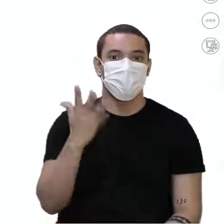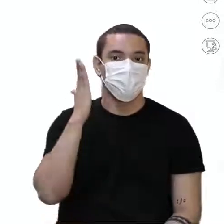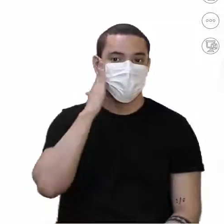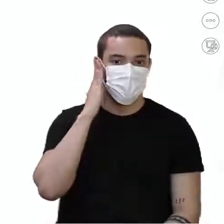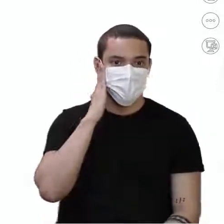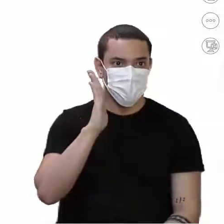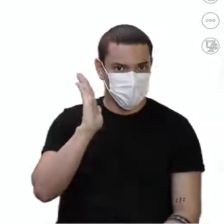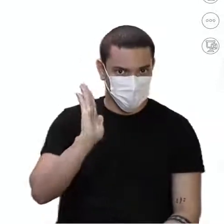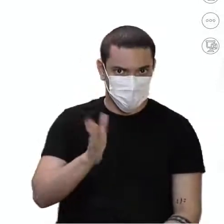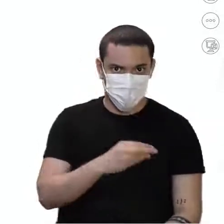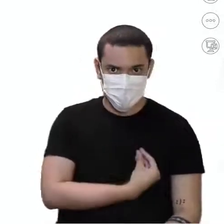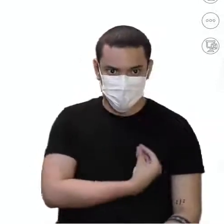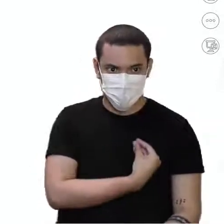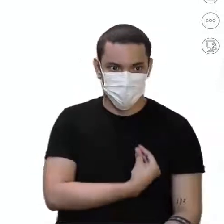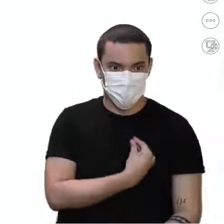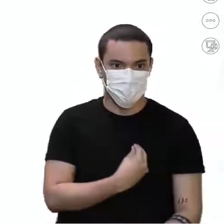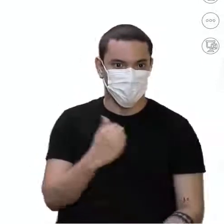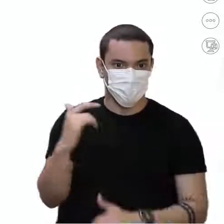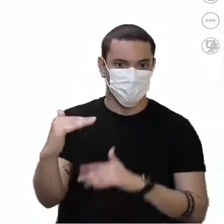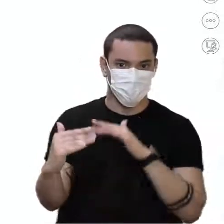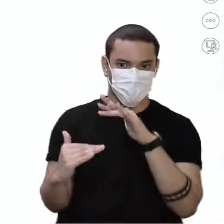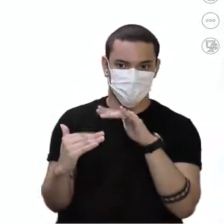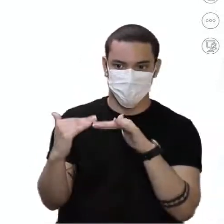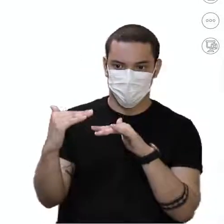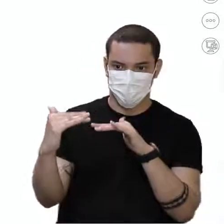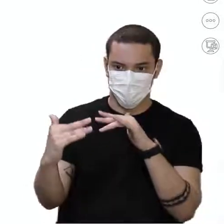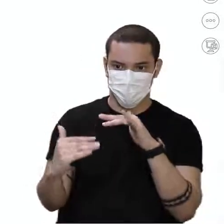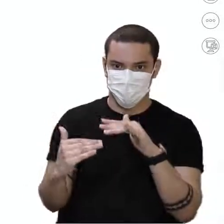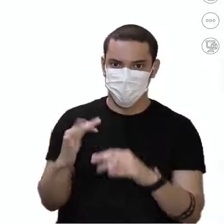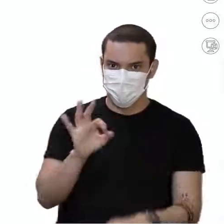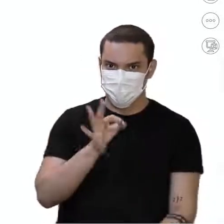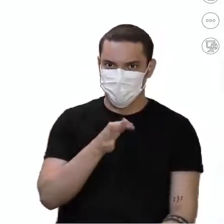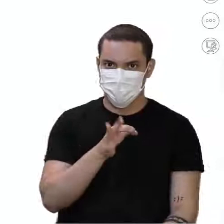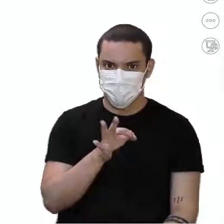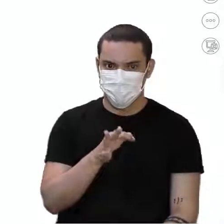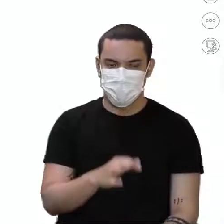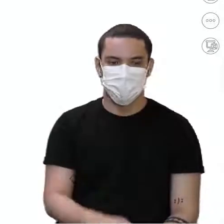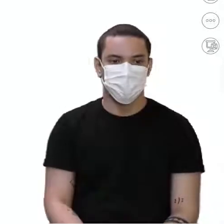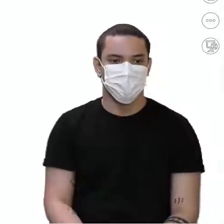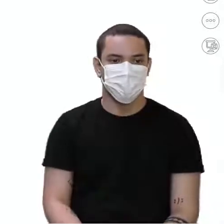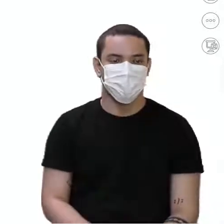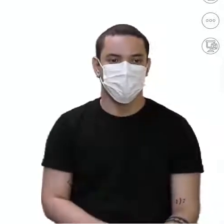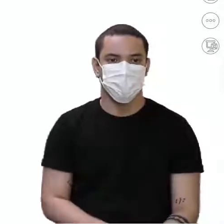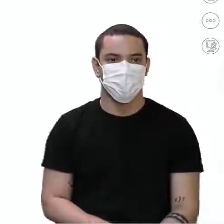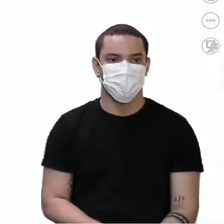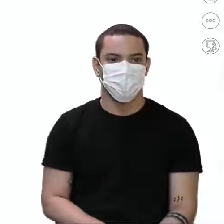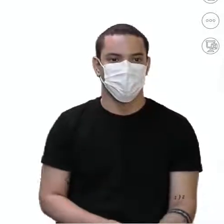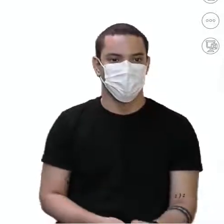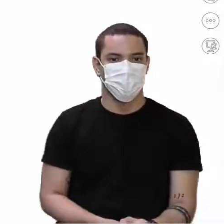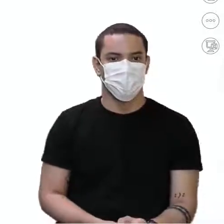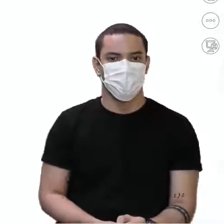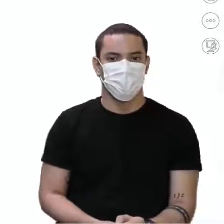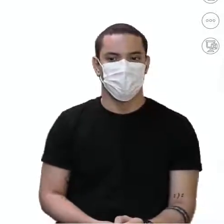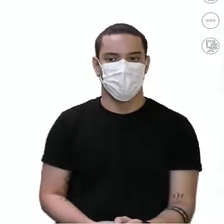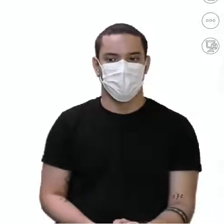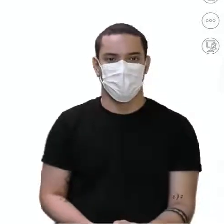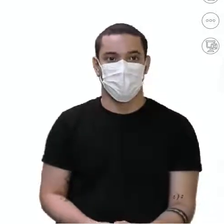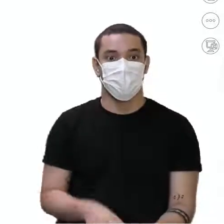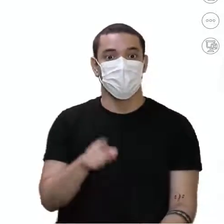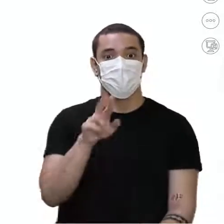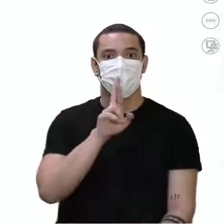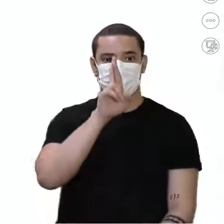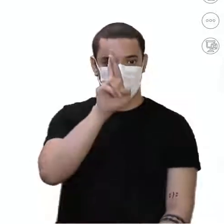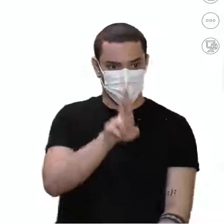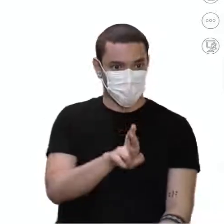eles já estiveram apaixonados? Eles já foram apaixonados? E aí você responde,